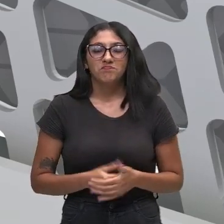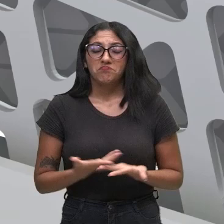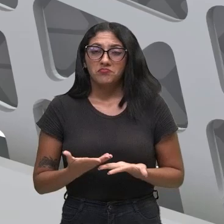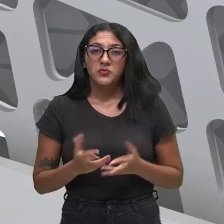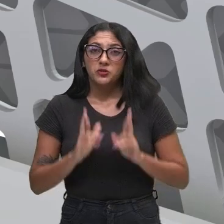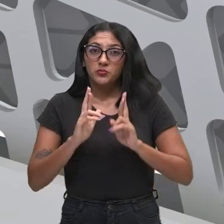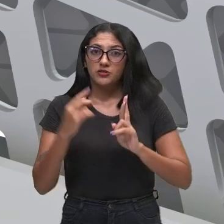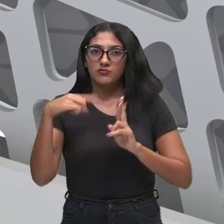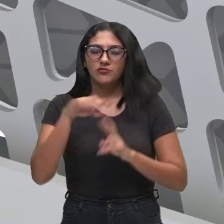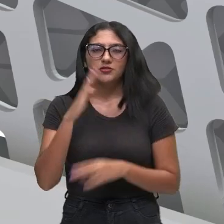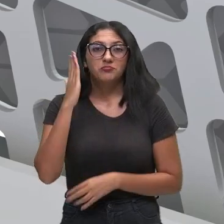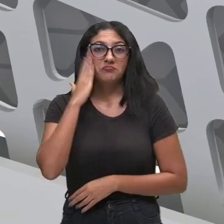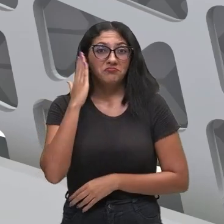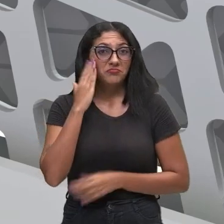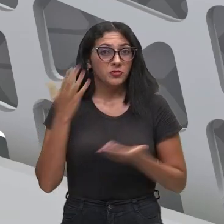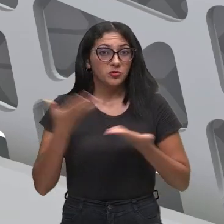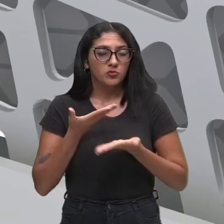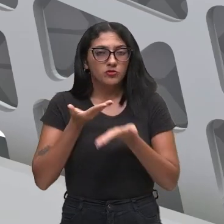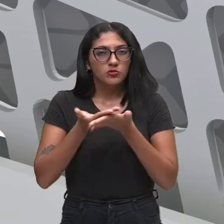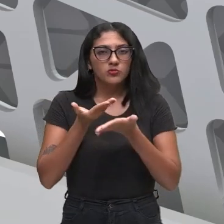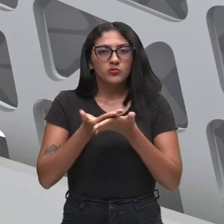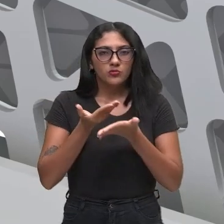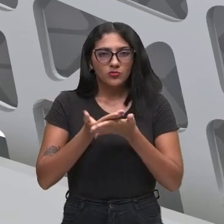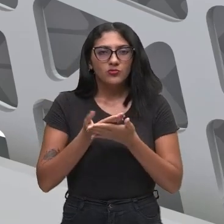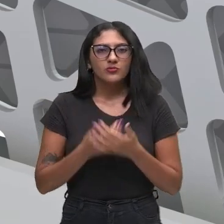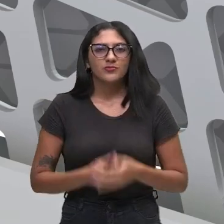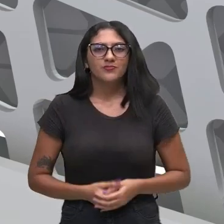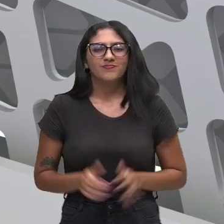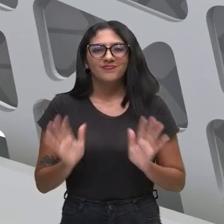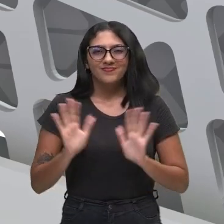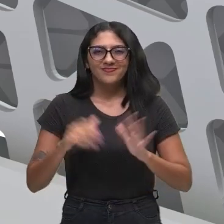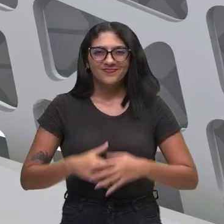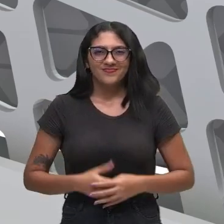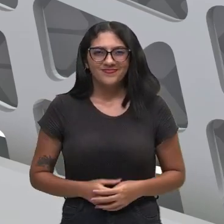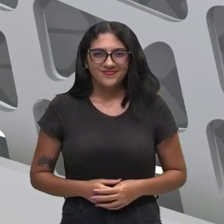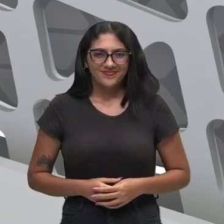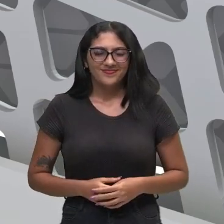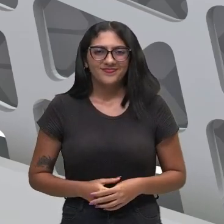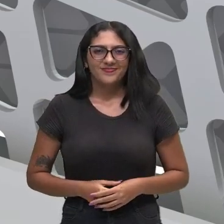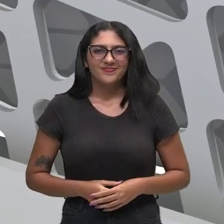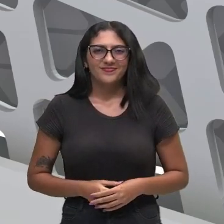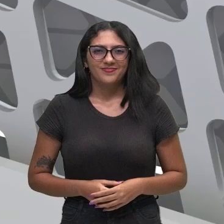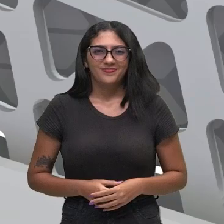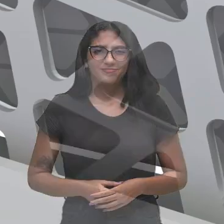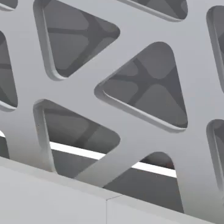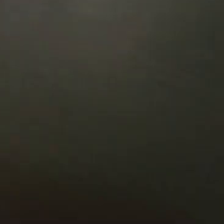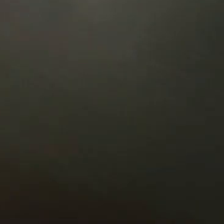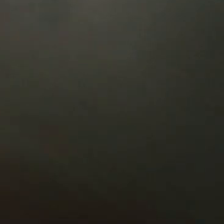de hoje, espero que vocês tenham compreendido, tá bom? Até daqui a pouco.